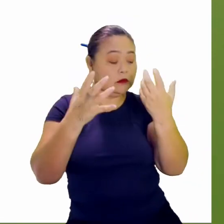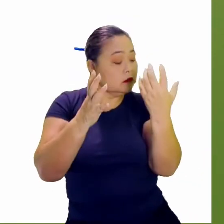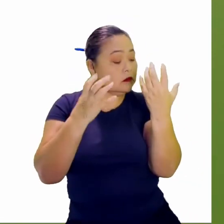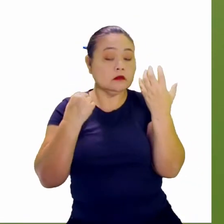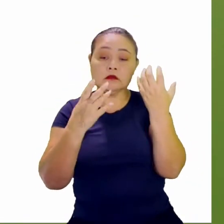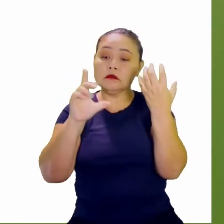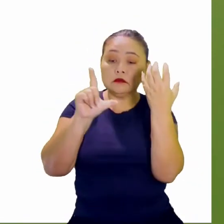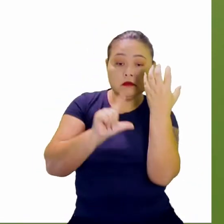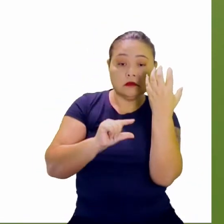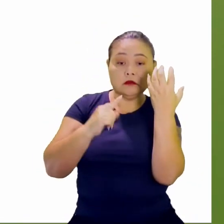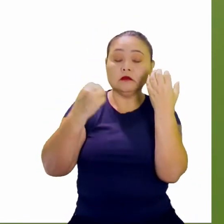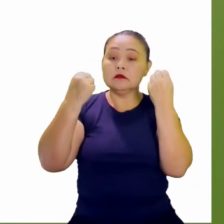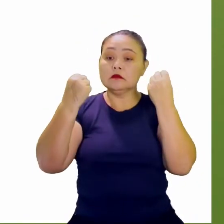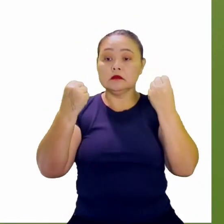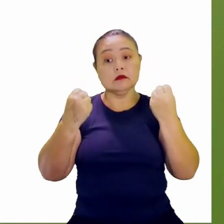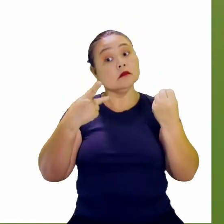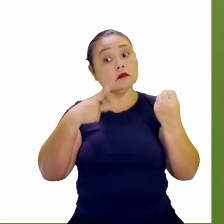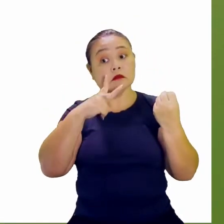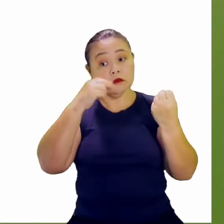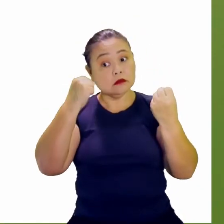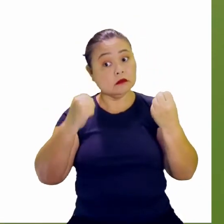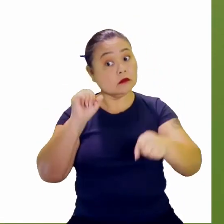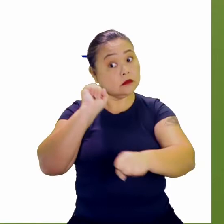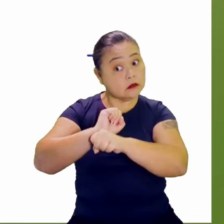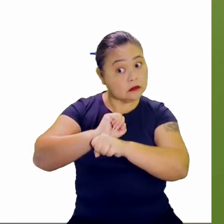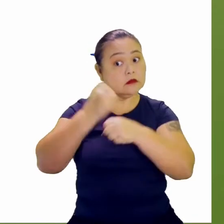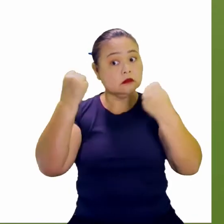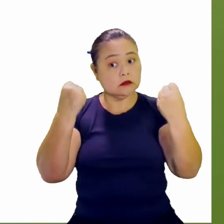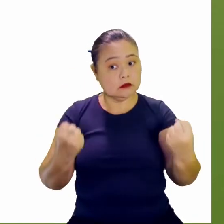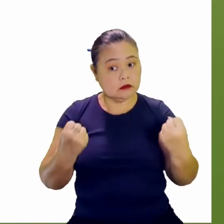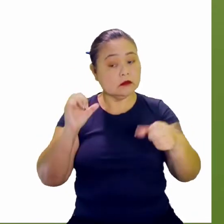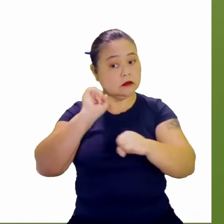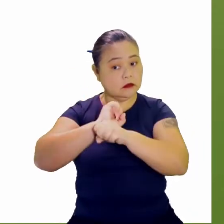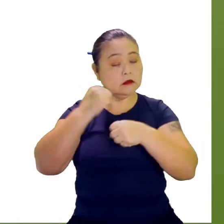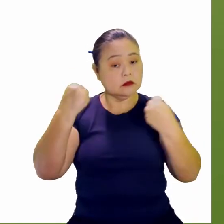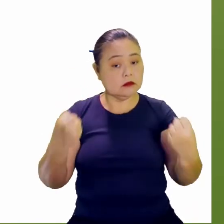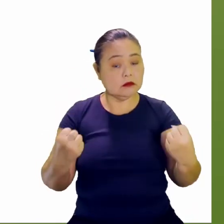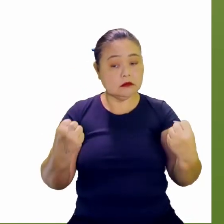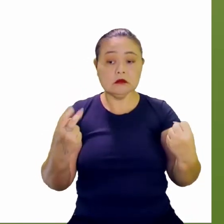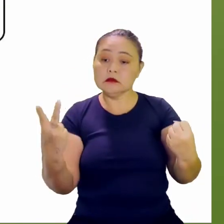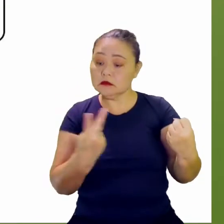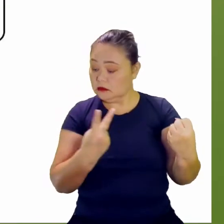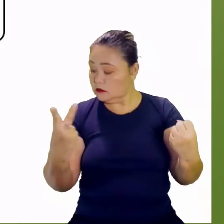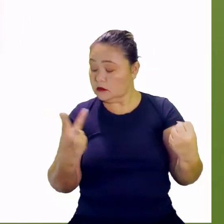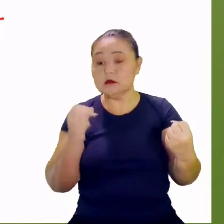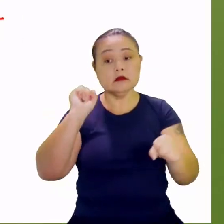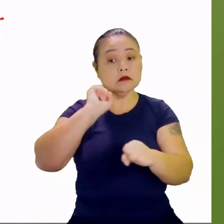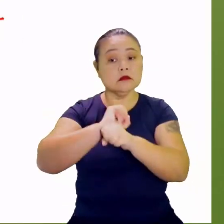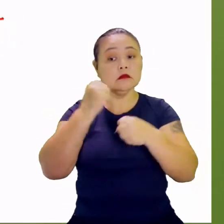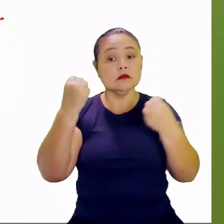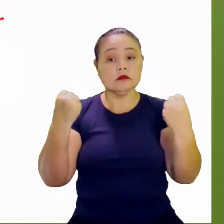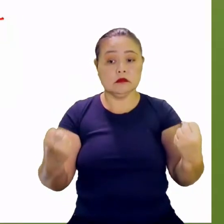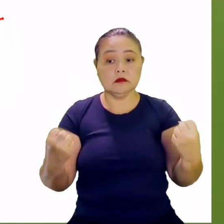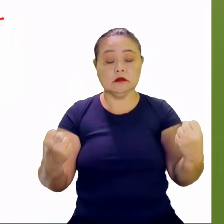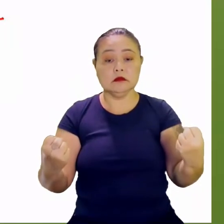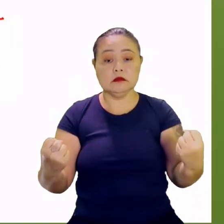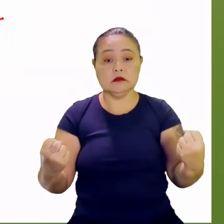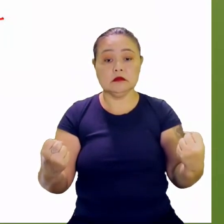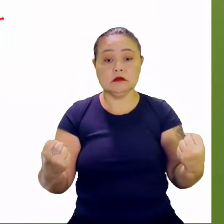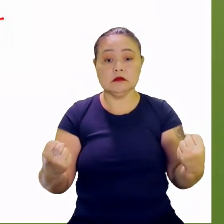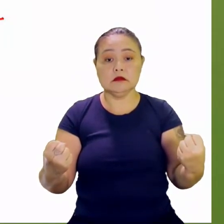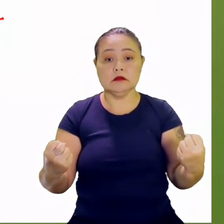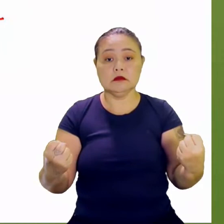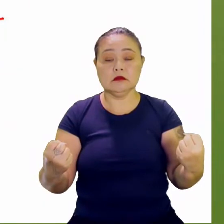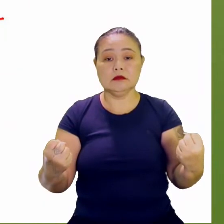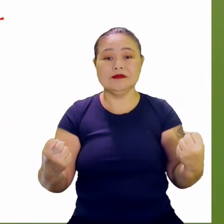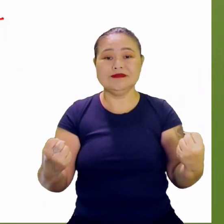concêntrica, segura, para e segura. Se eu tô nesse movimento aqui, tô com dois halter, nesse movimento, eu passei meu